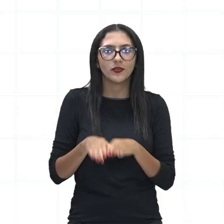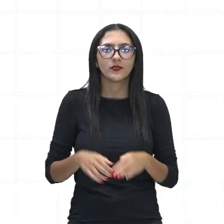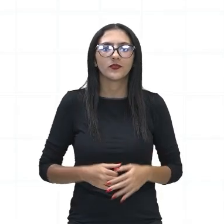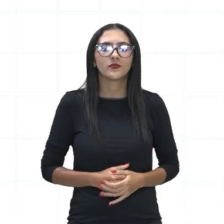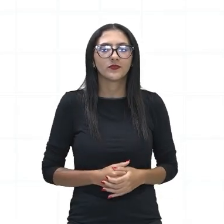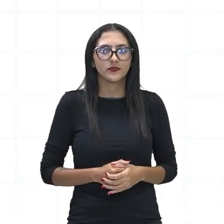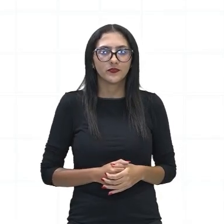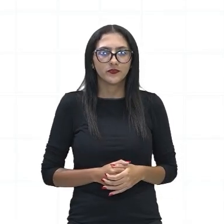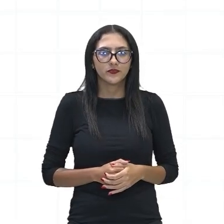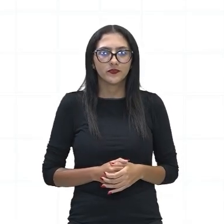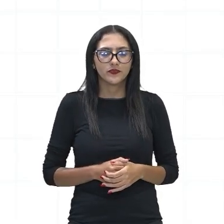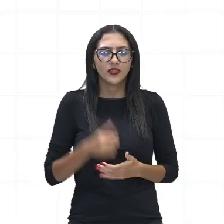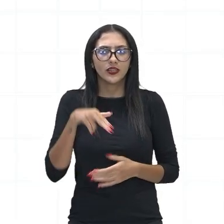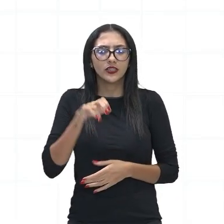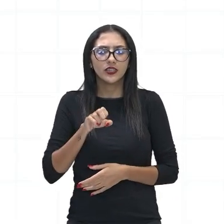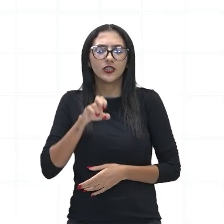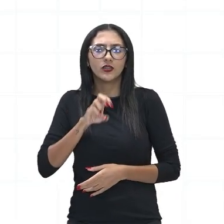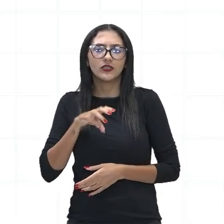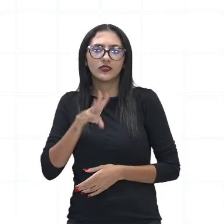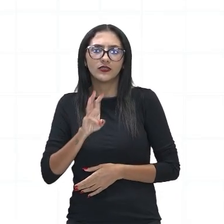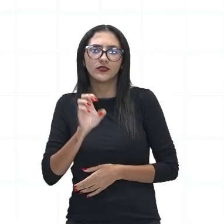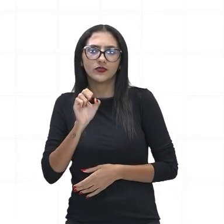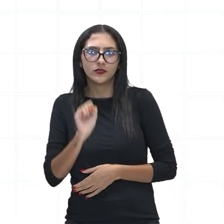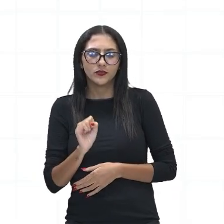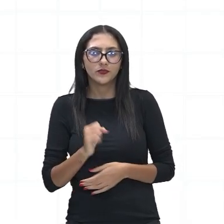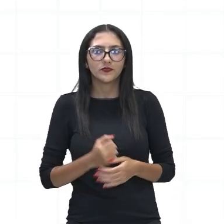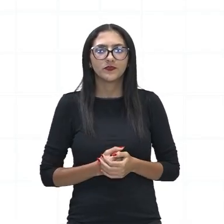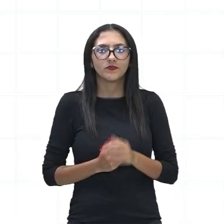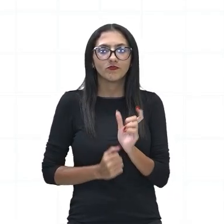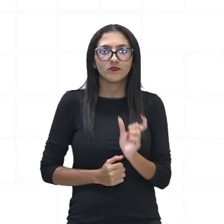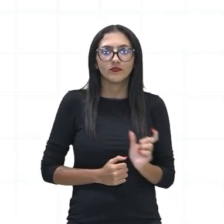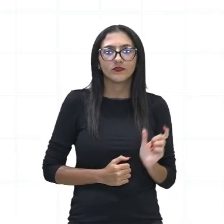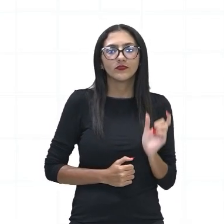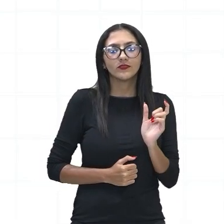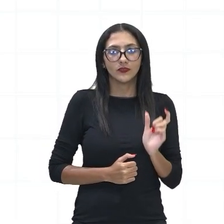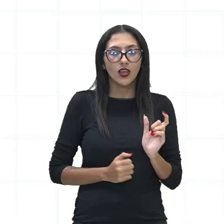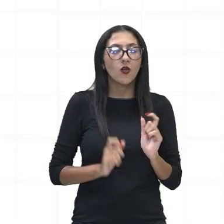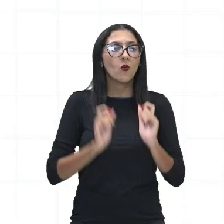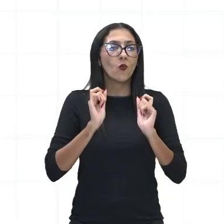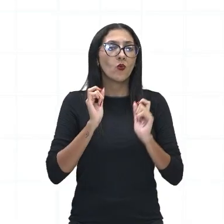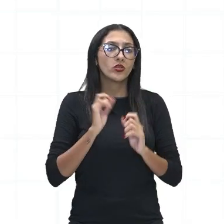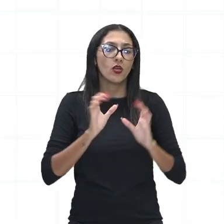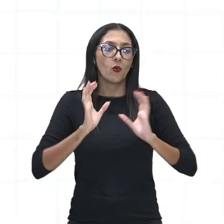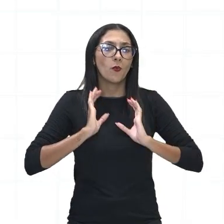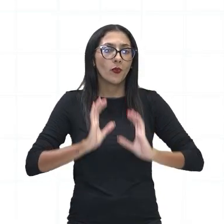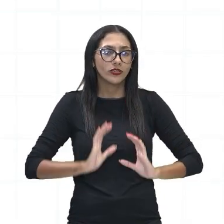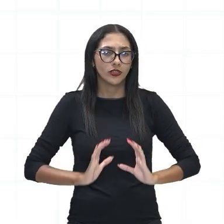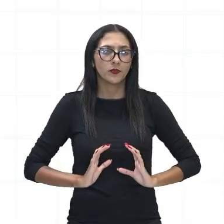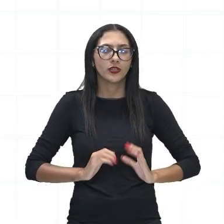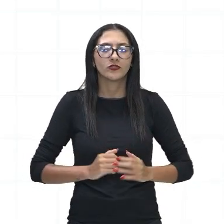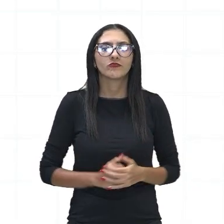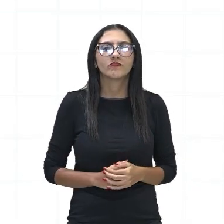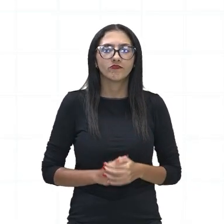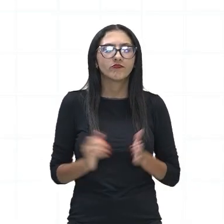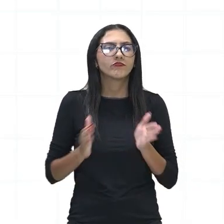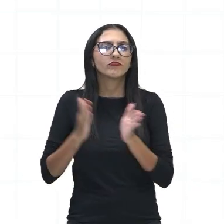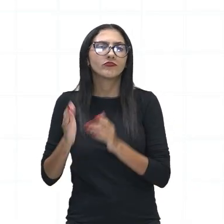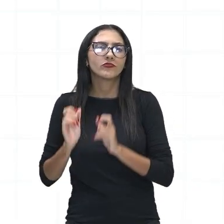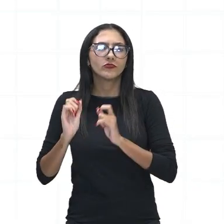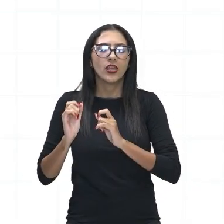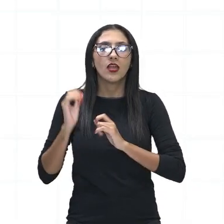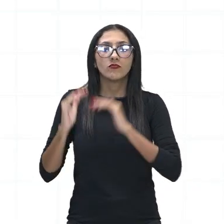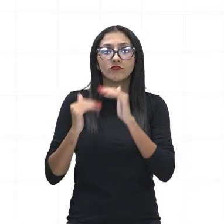news, notícias, behavior é comportamento, progress, progresso, né,